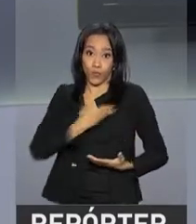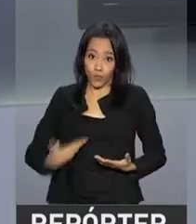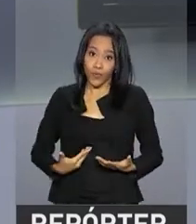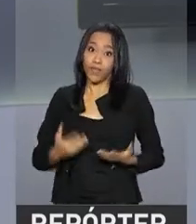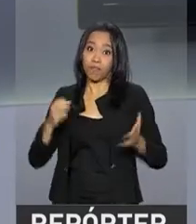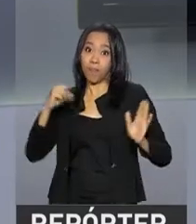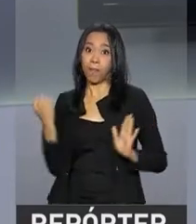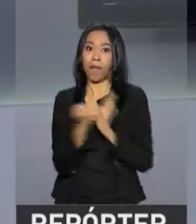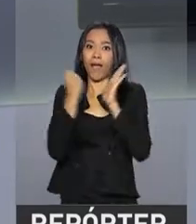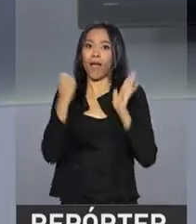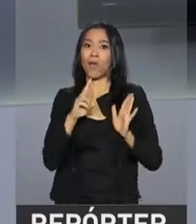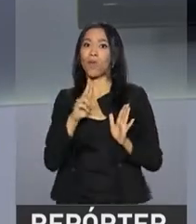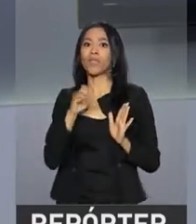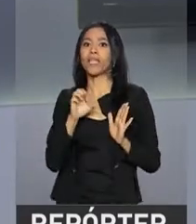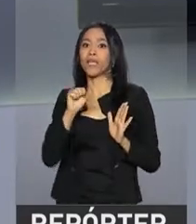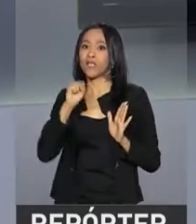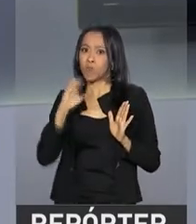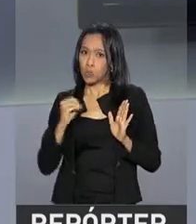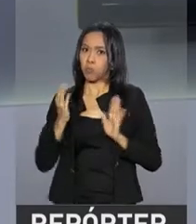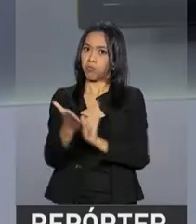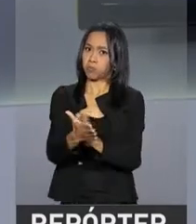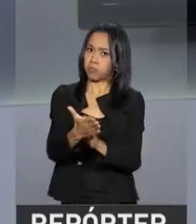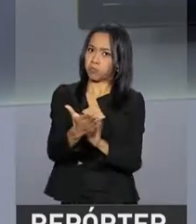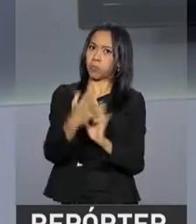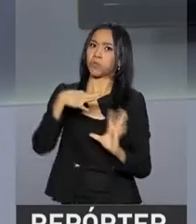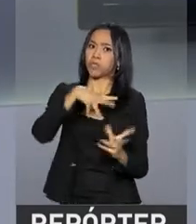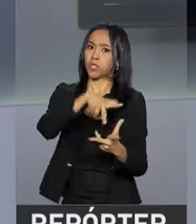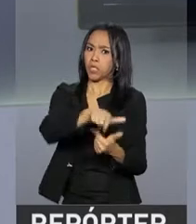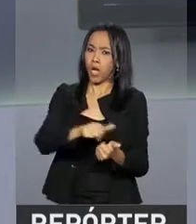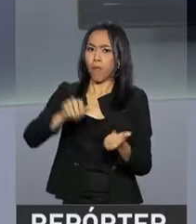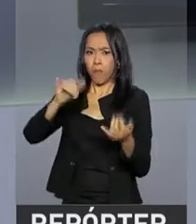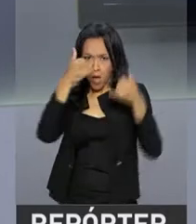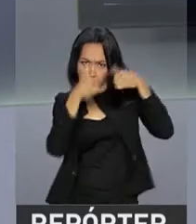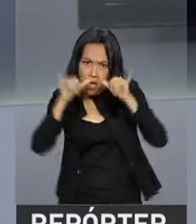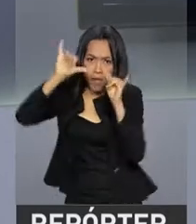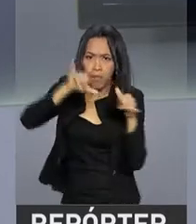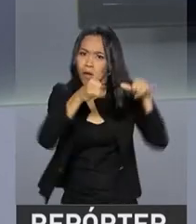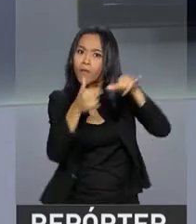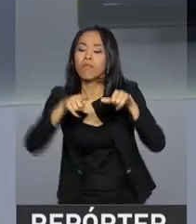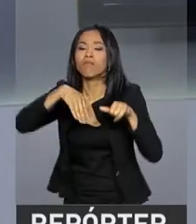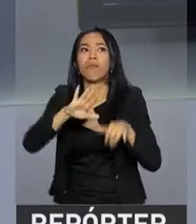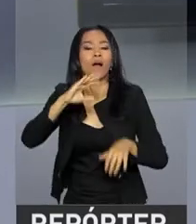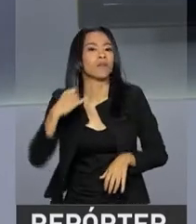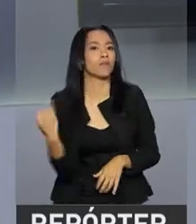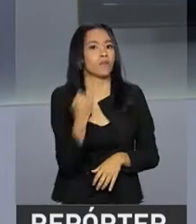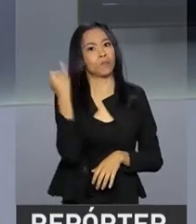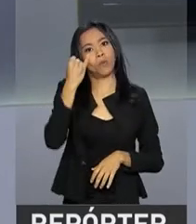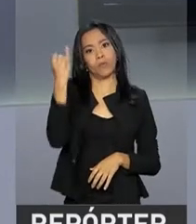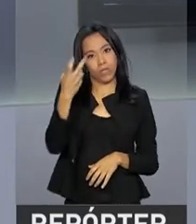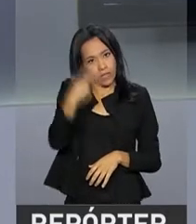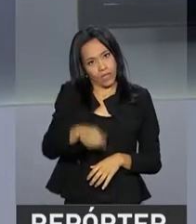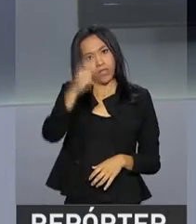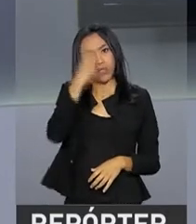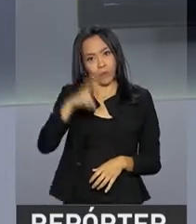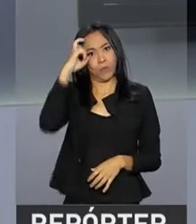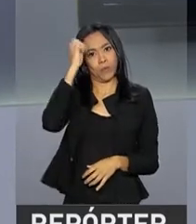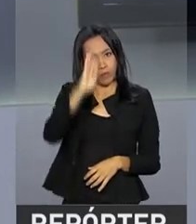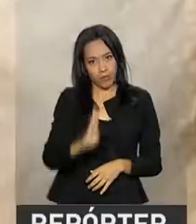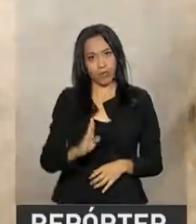Este é o primeiro passo para o reconhecimento internacional de uma das festas populares mais importantes do folclore